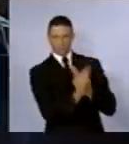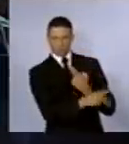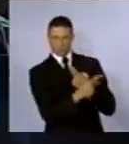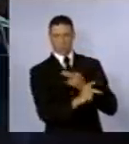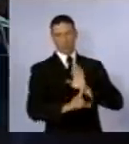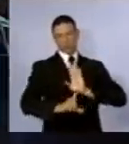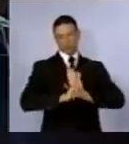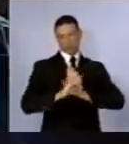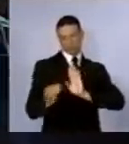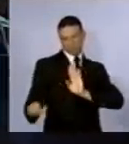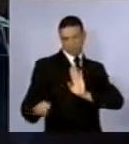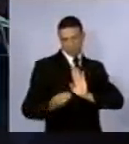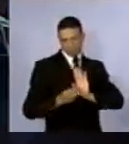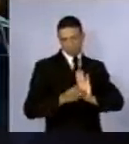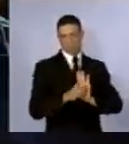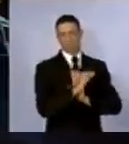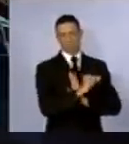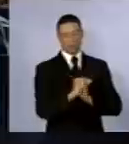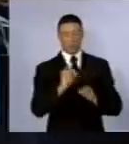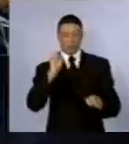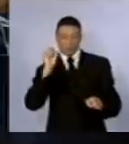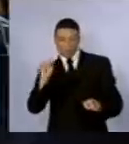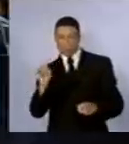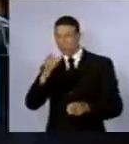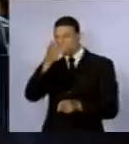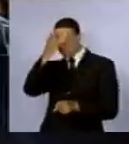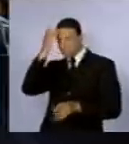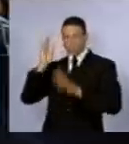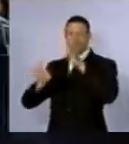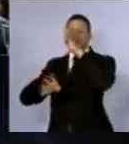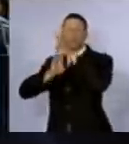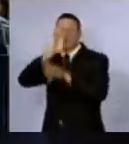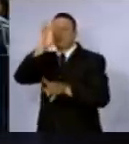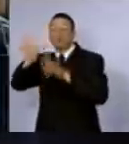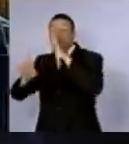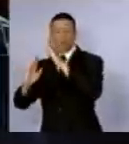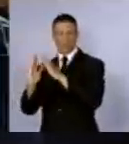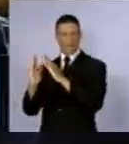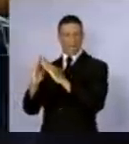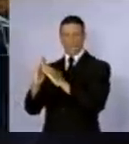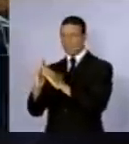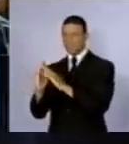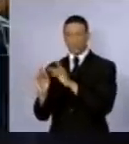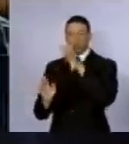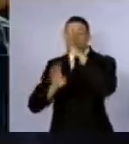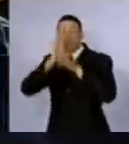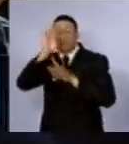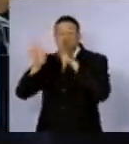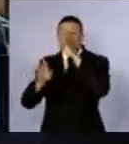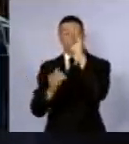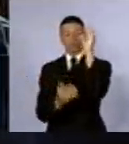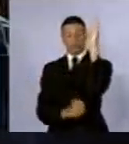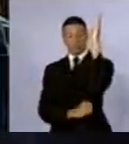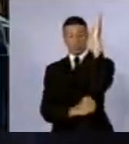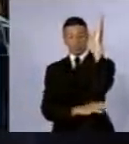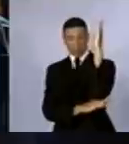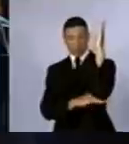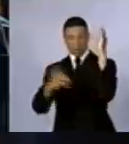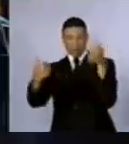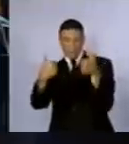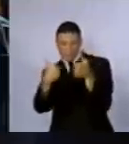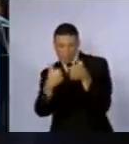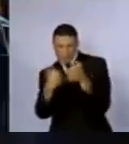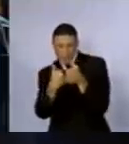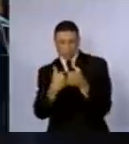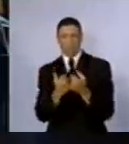na legislação, é acionar o poder público quando, né, efetivamente existe ocupação ou qualquer tipo de ação que não está compatível